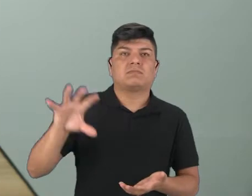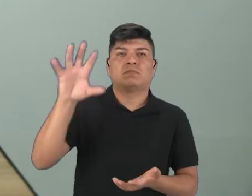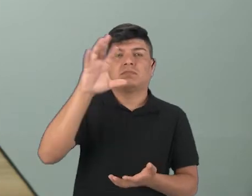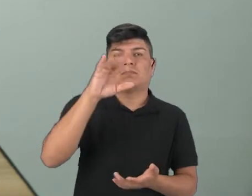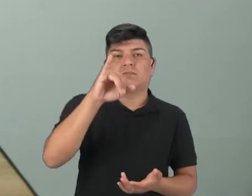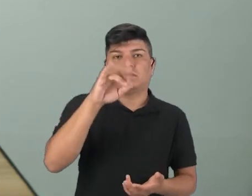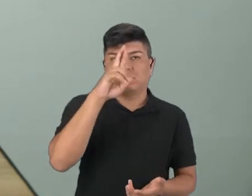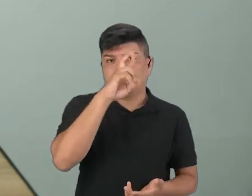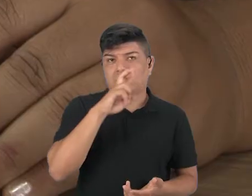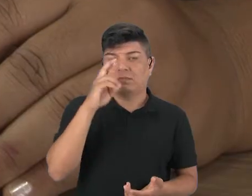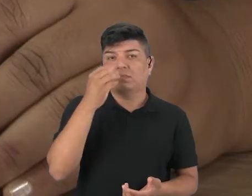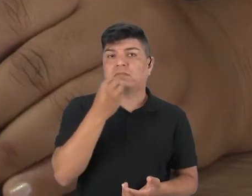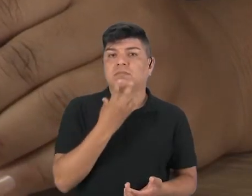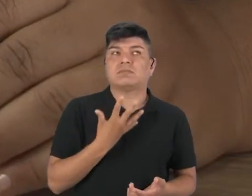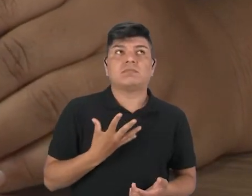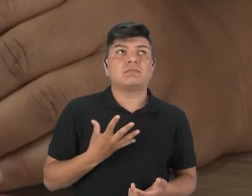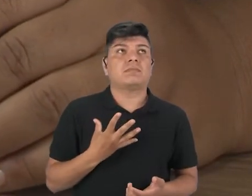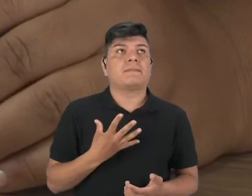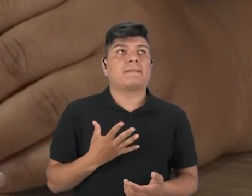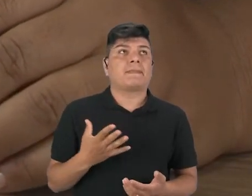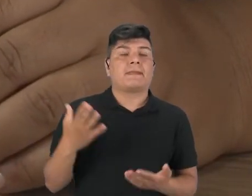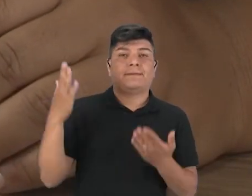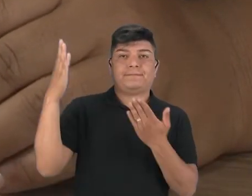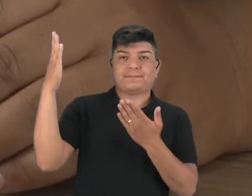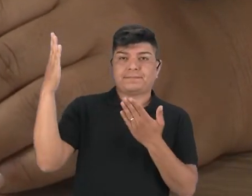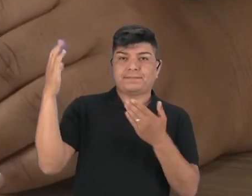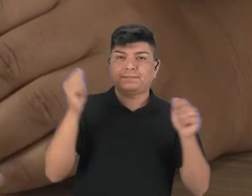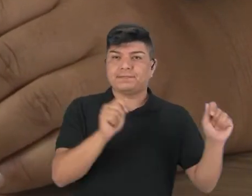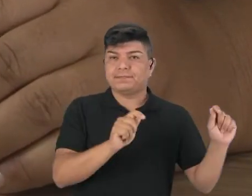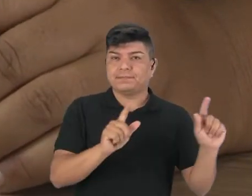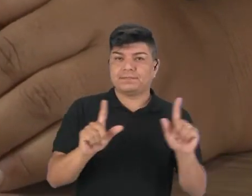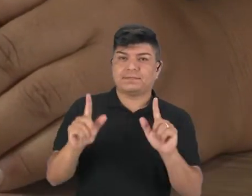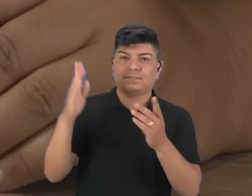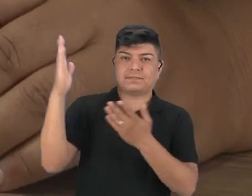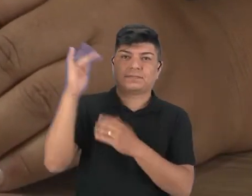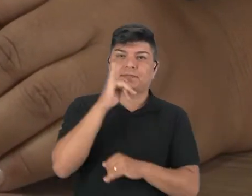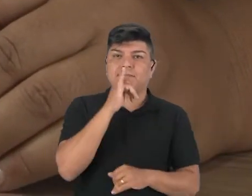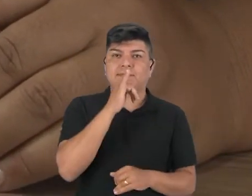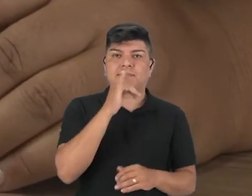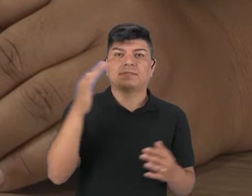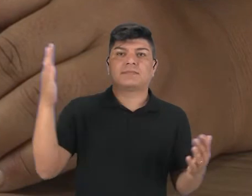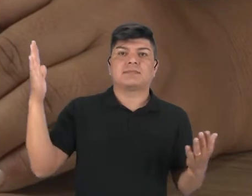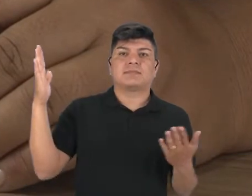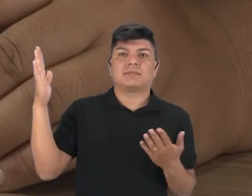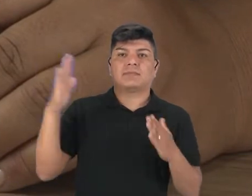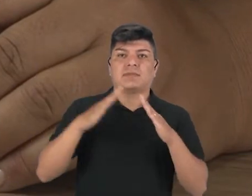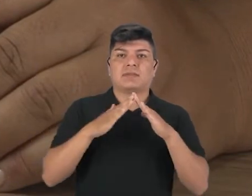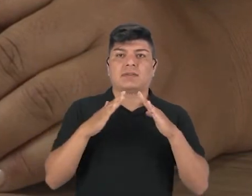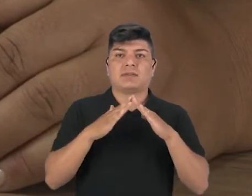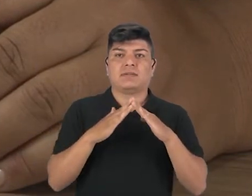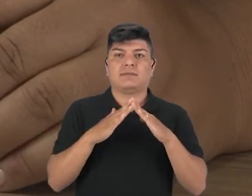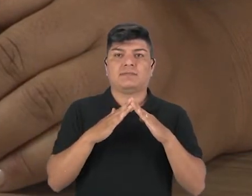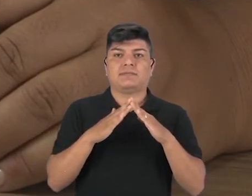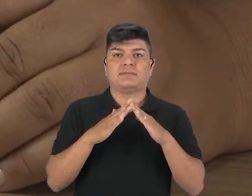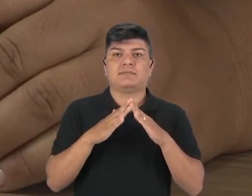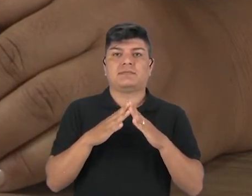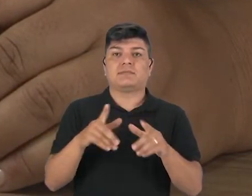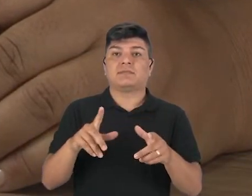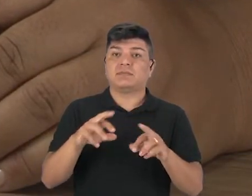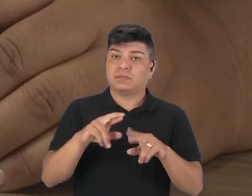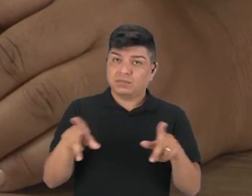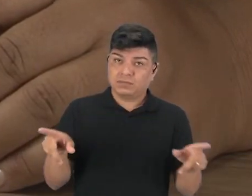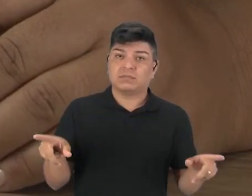vocês observarem bem, vamos observar aqui bem todos esses exemplos dessas casas. São